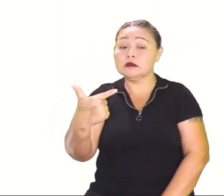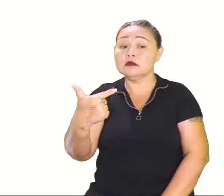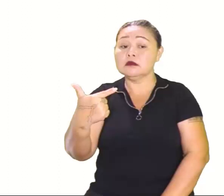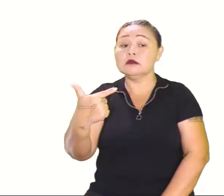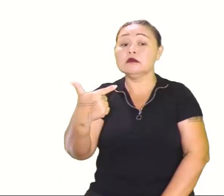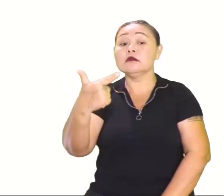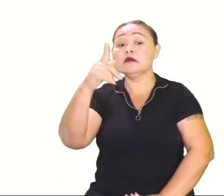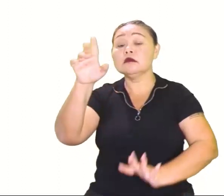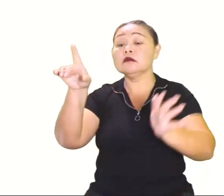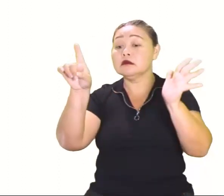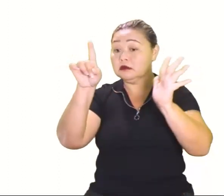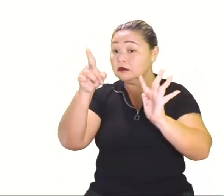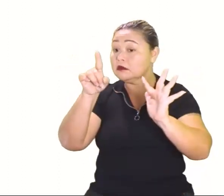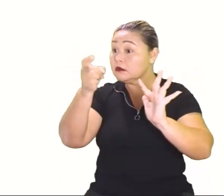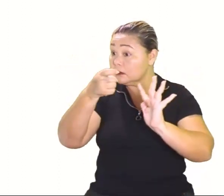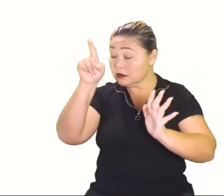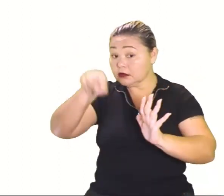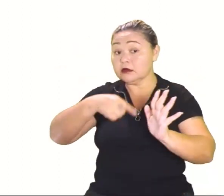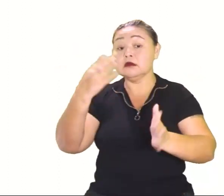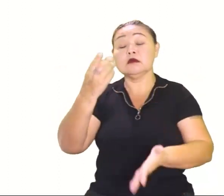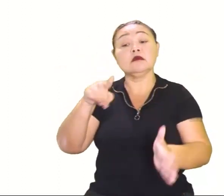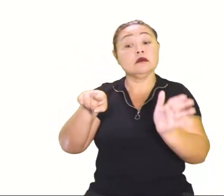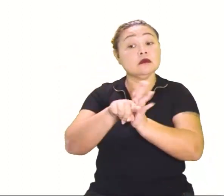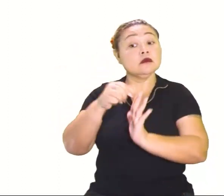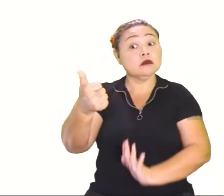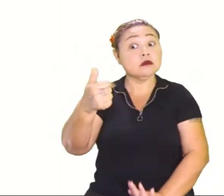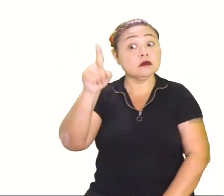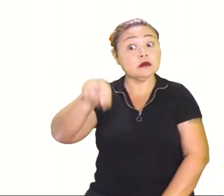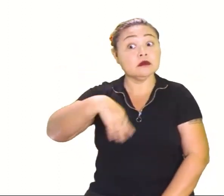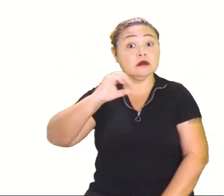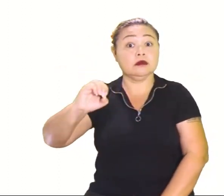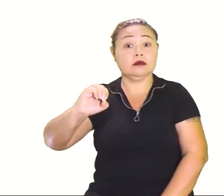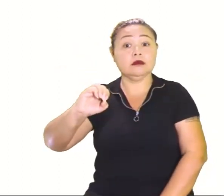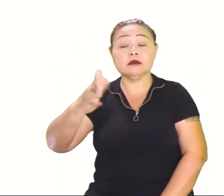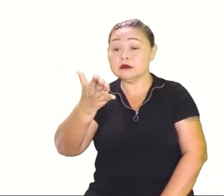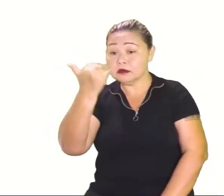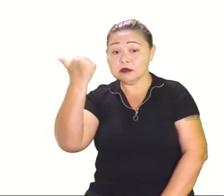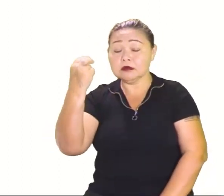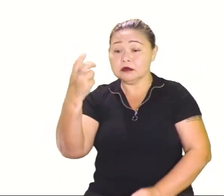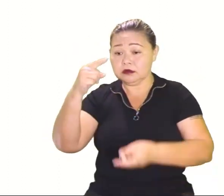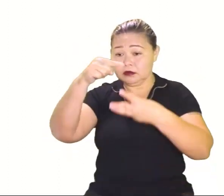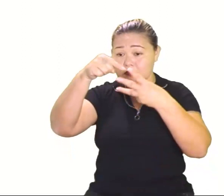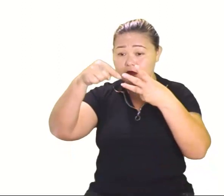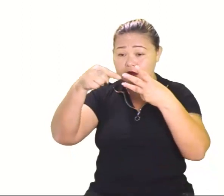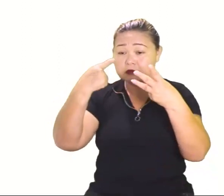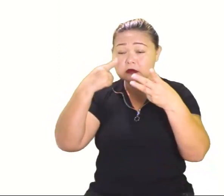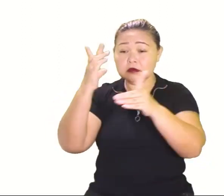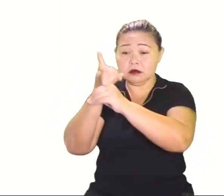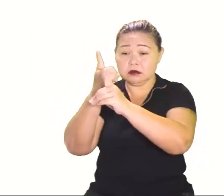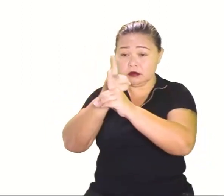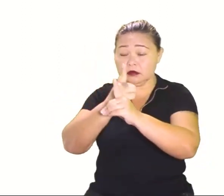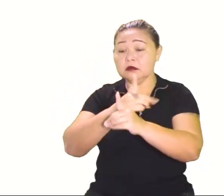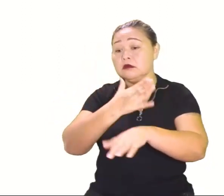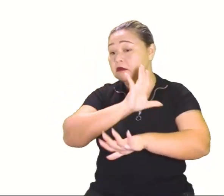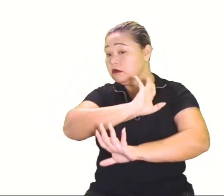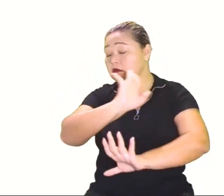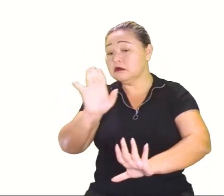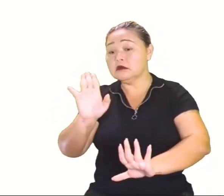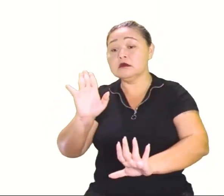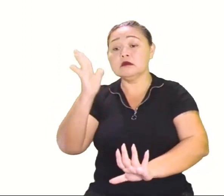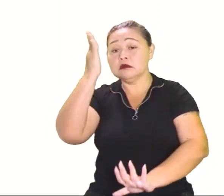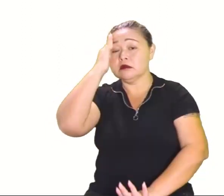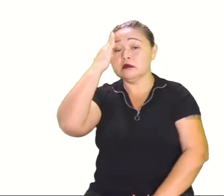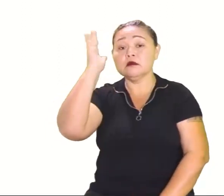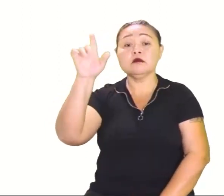gente pode fazer. Quando x é menos 1, né? E quando x é 0. Vamos fazer esses três? Aí a gente já vai localizar 3 pontos no gráfico e